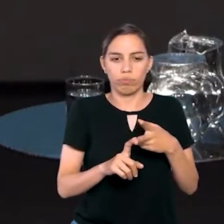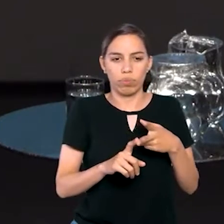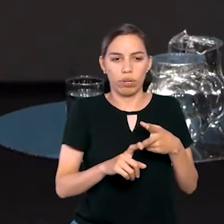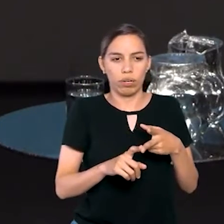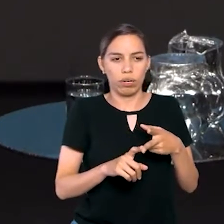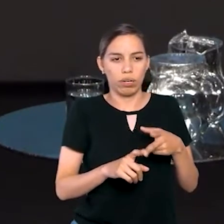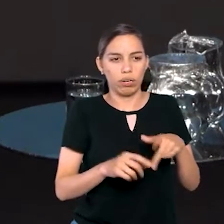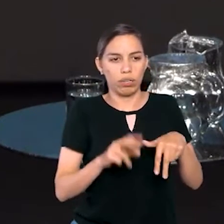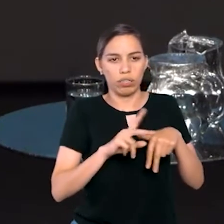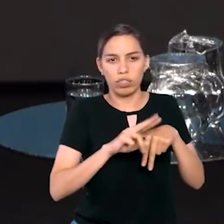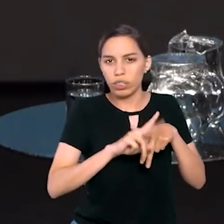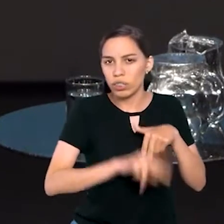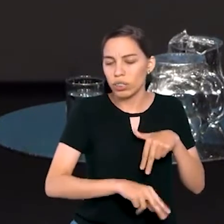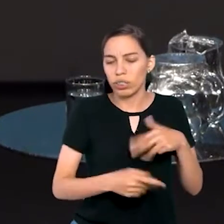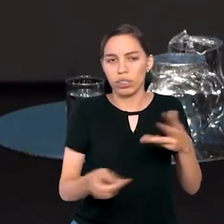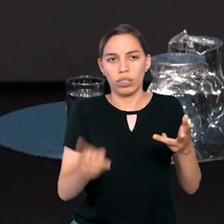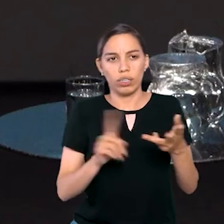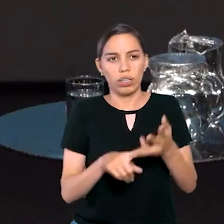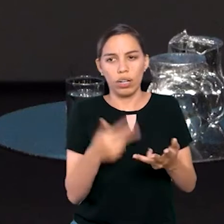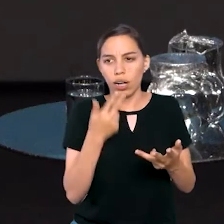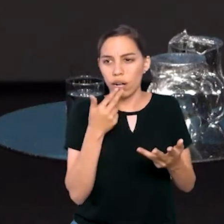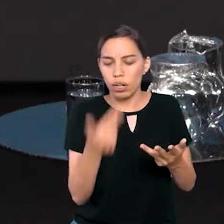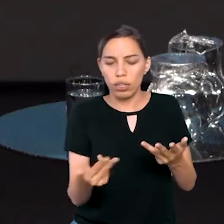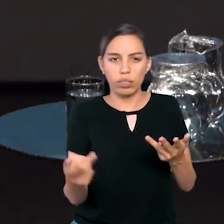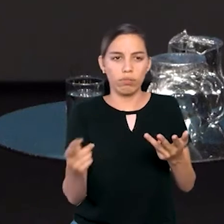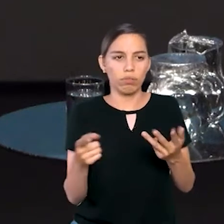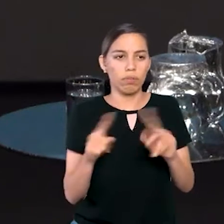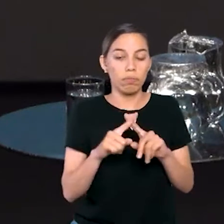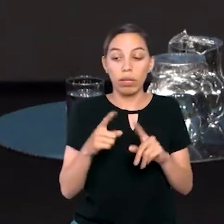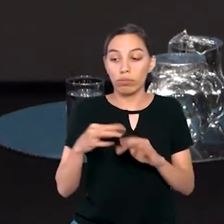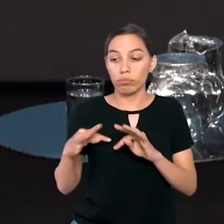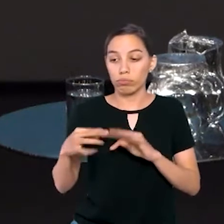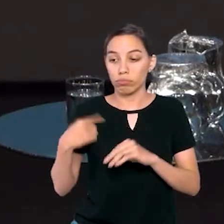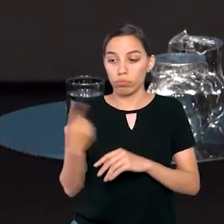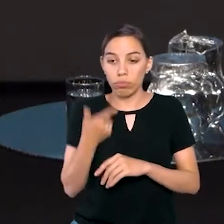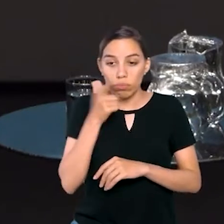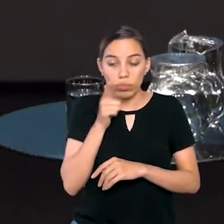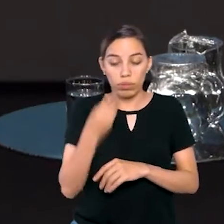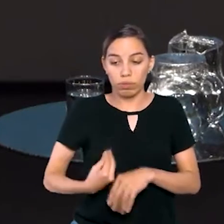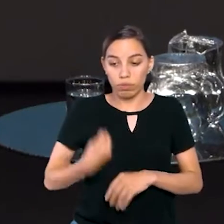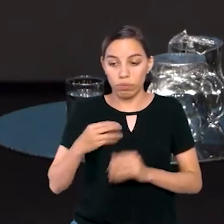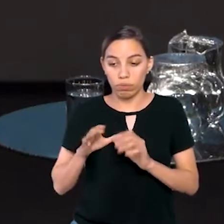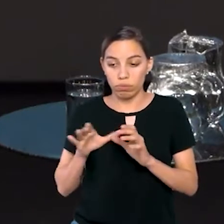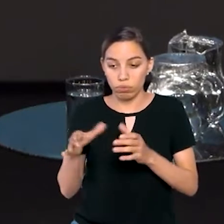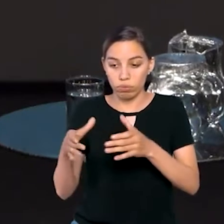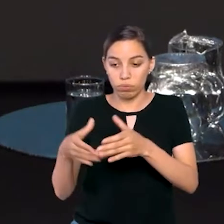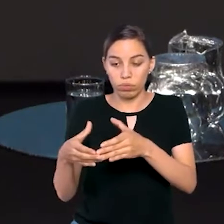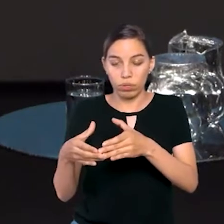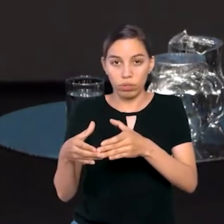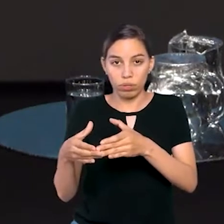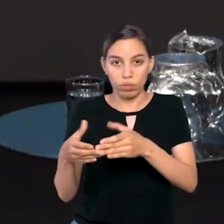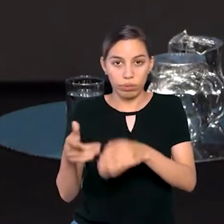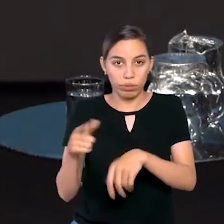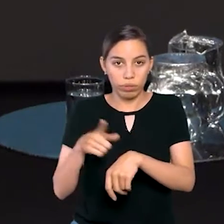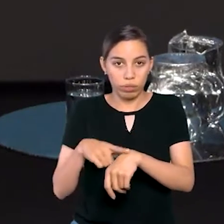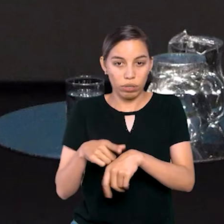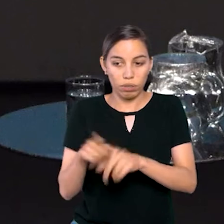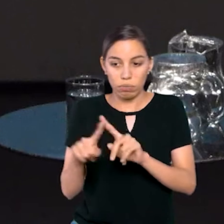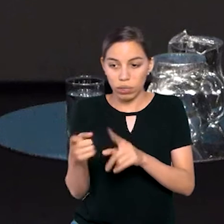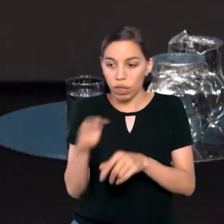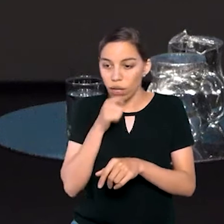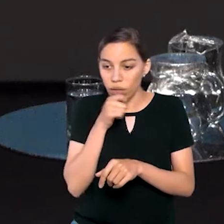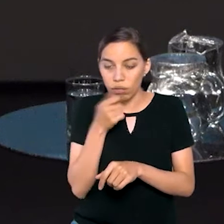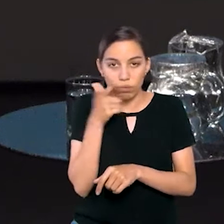ideologia, línguas, tudo. Mas a gente consegue se constituir numa comunidade temporária e dar atenção uns para os